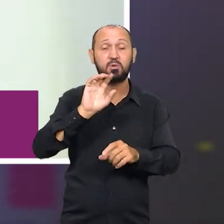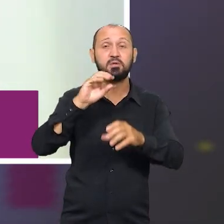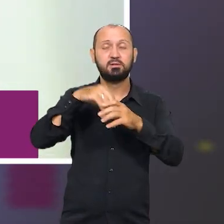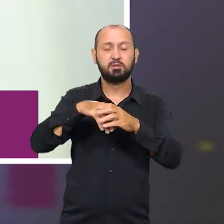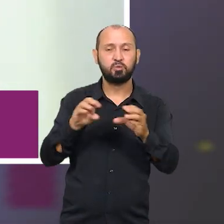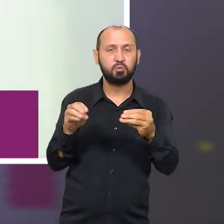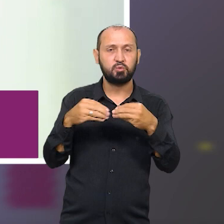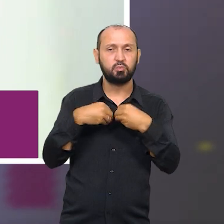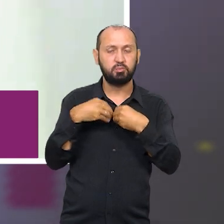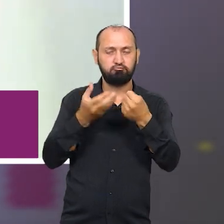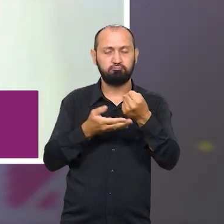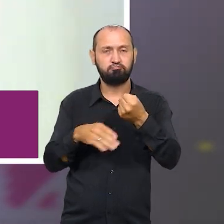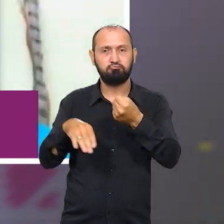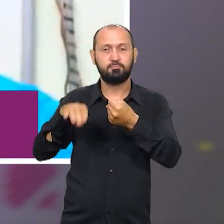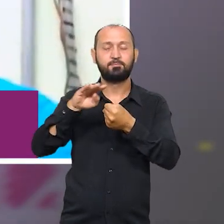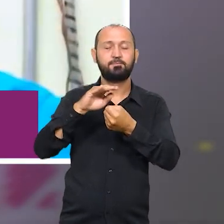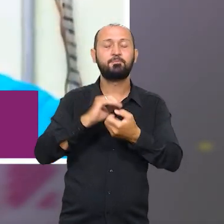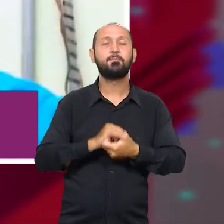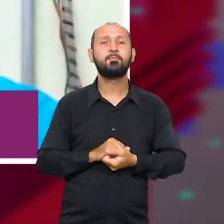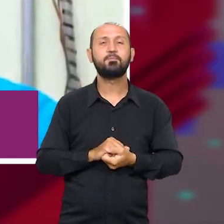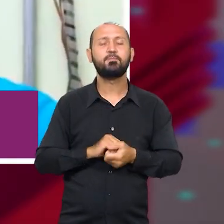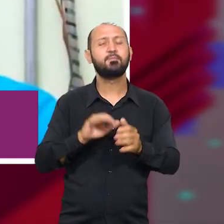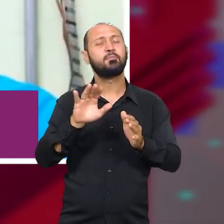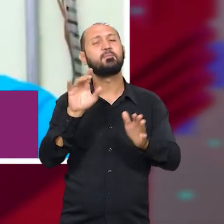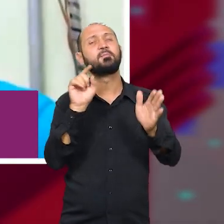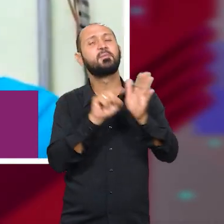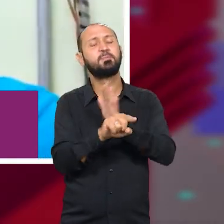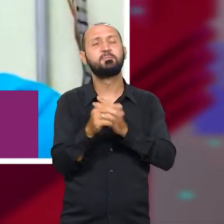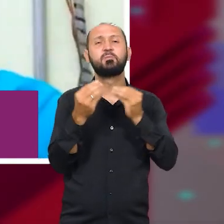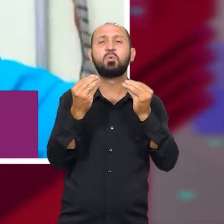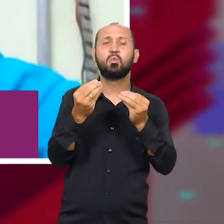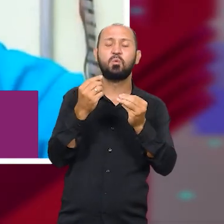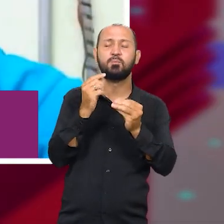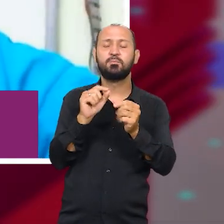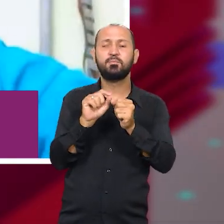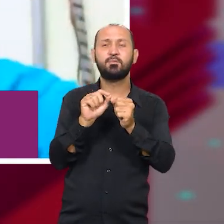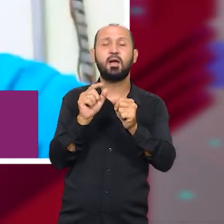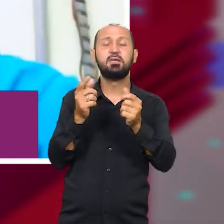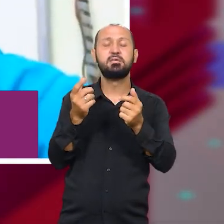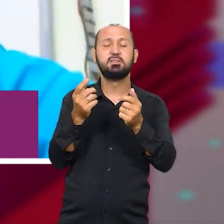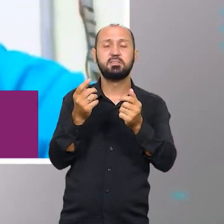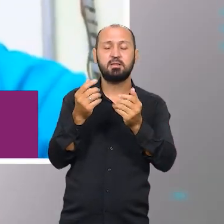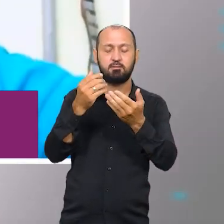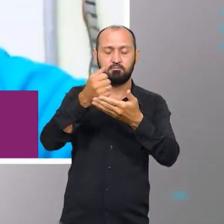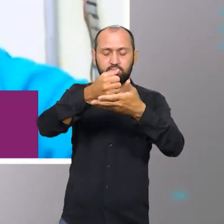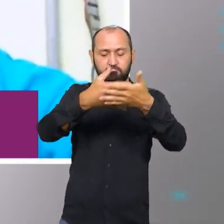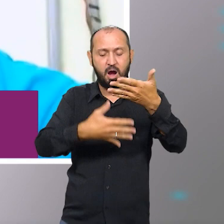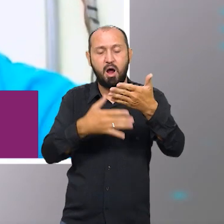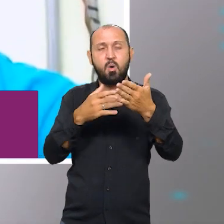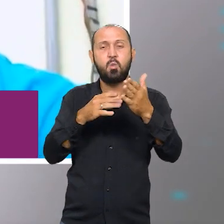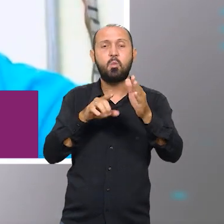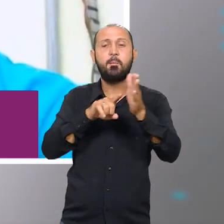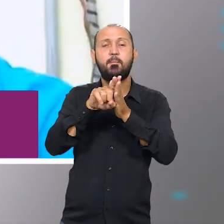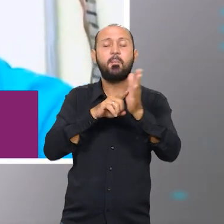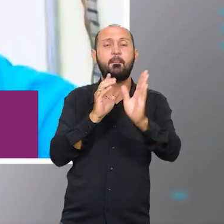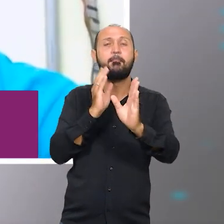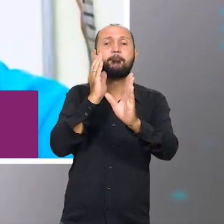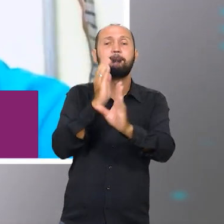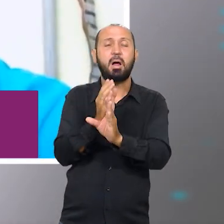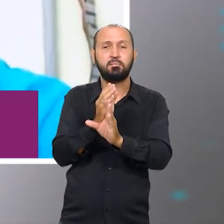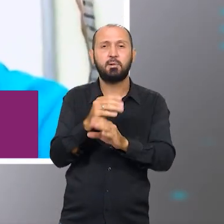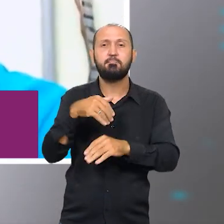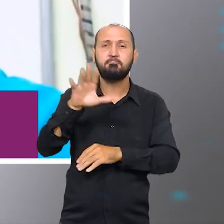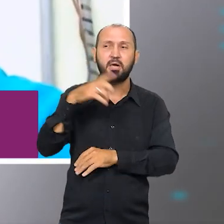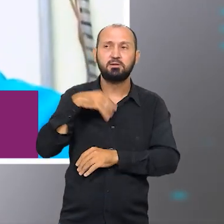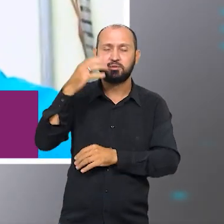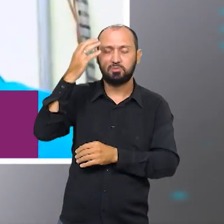toda pessoa dentro do espectro aí ter essas terapias, né? E Flávia, e como é que é feito esse diagnóstico do autista?